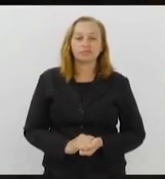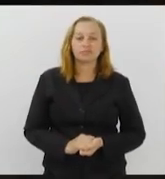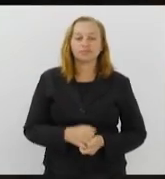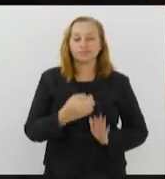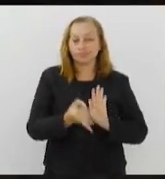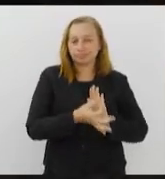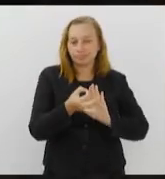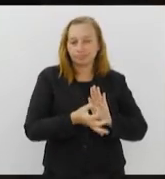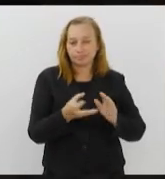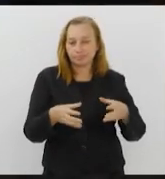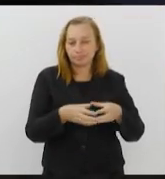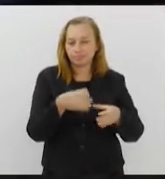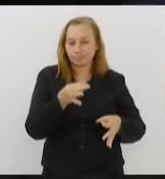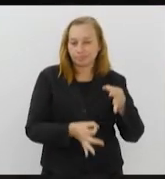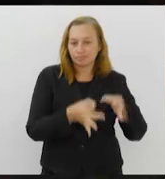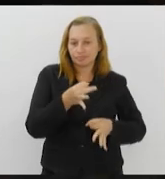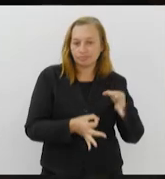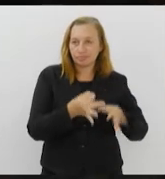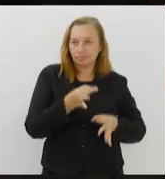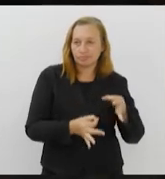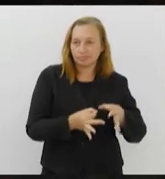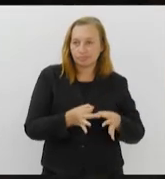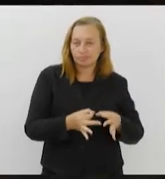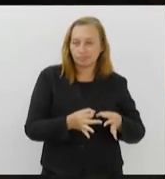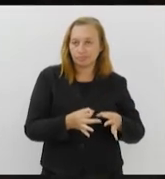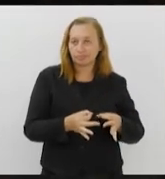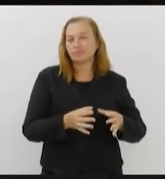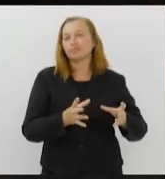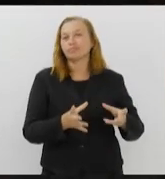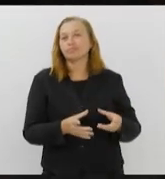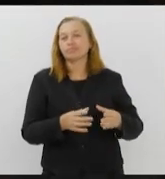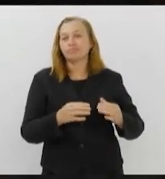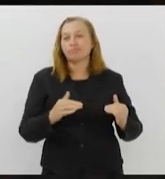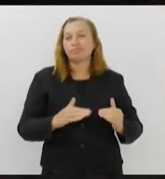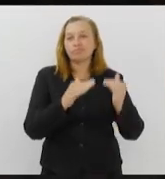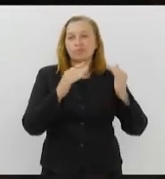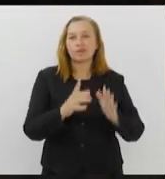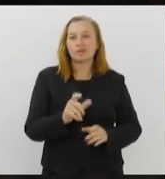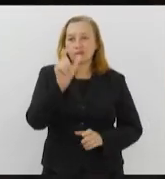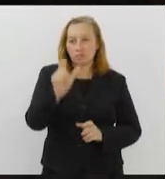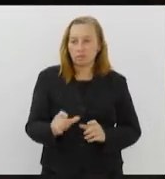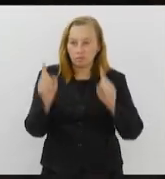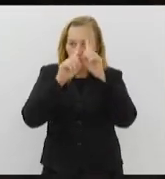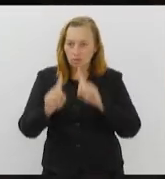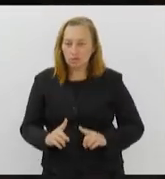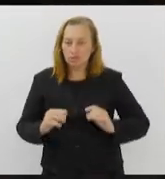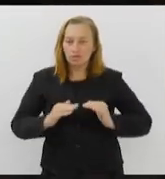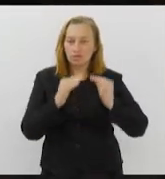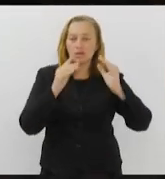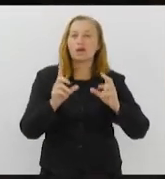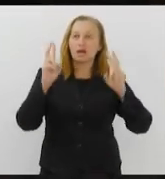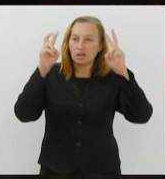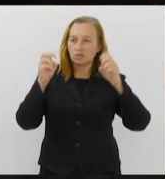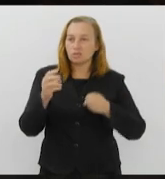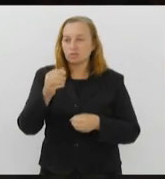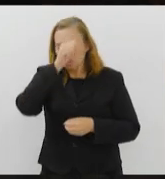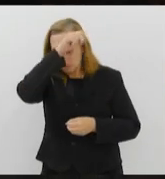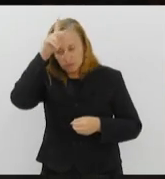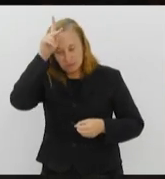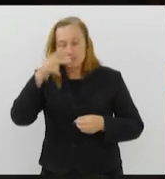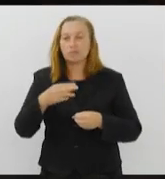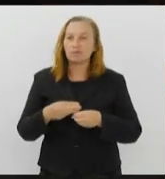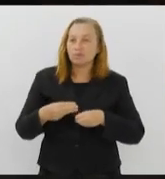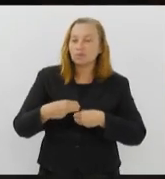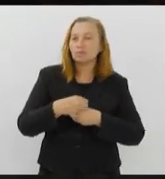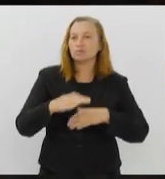Pareceres das comissões de Constituição e Justiça pela Constitucionalidade e Saúde favorável, da pessoa com deficiência favorável, assuntos municipais, desenvolvimento regional